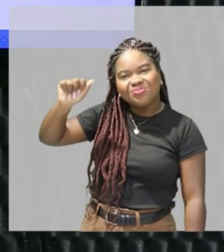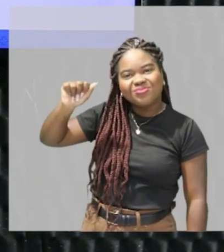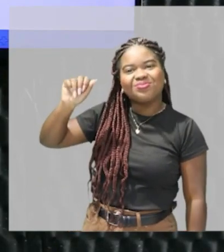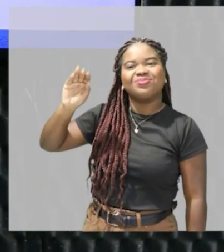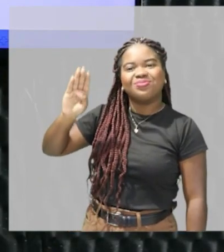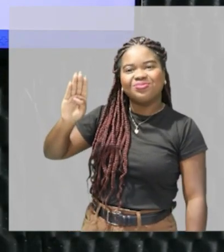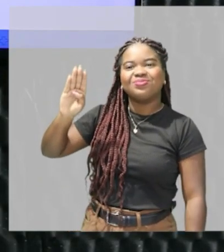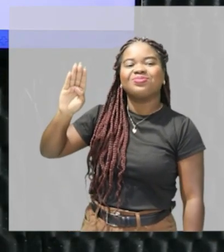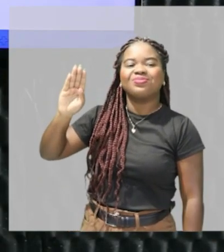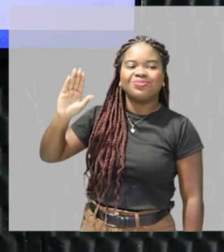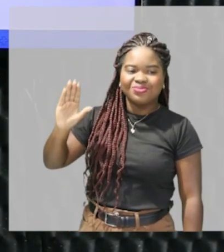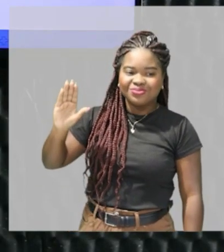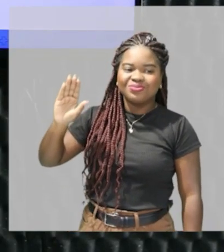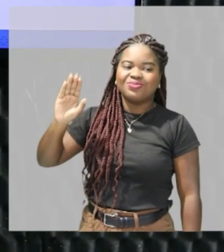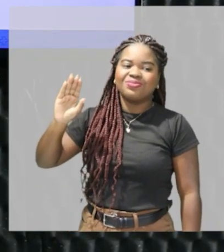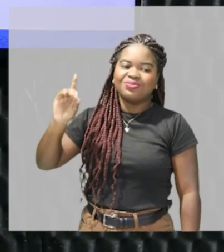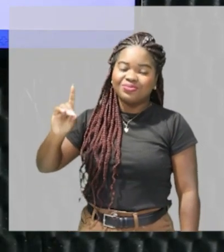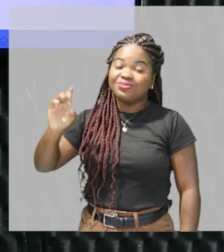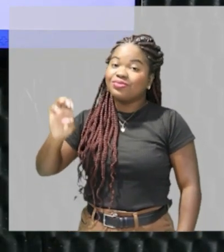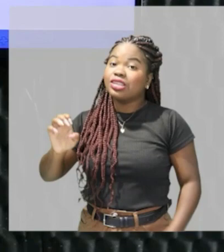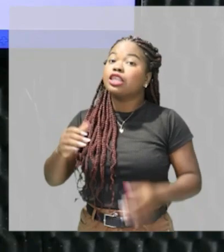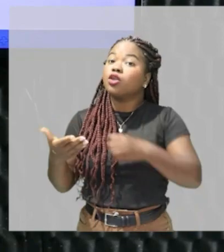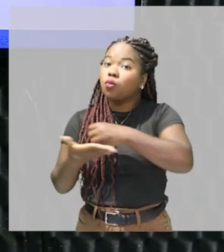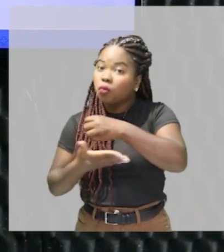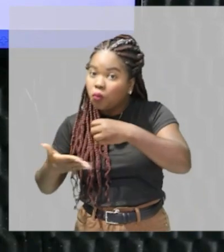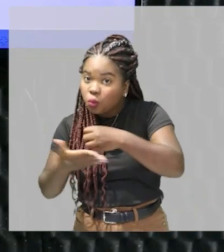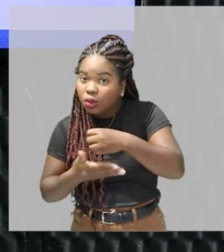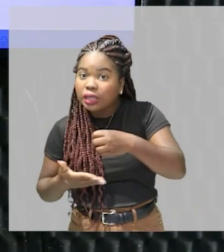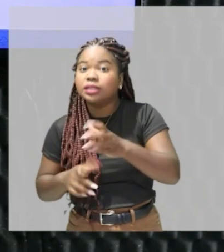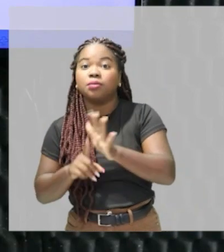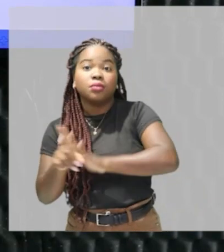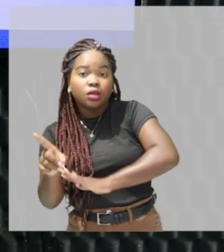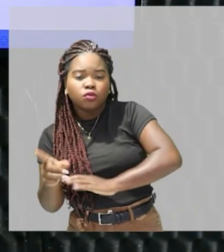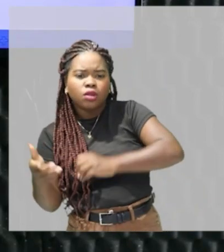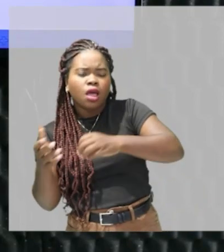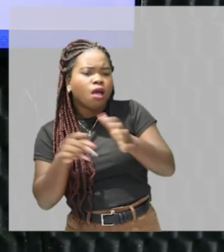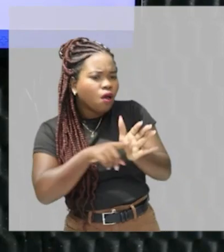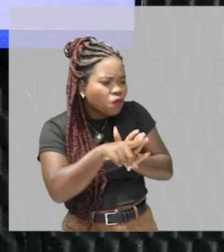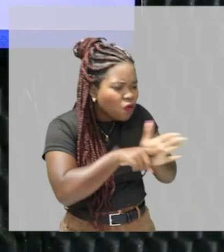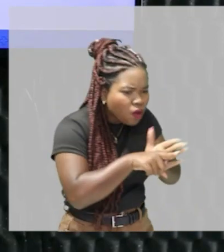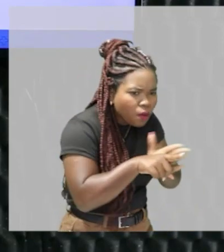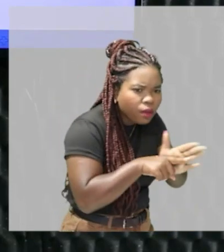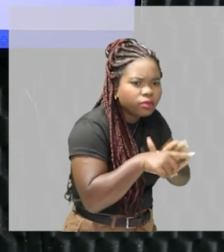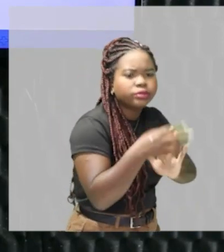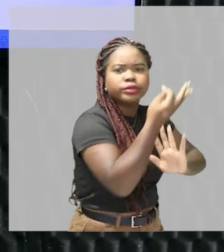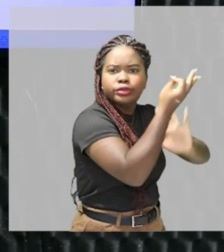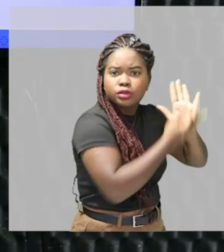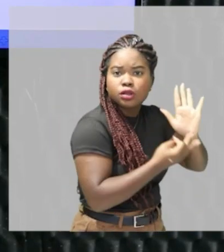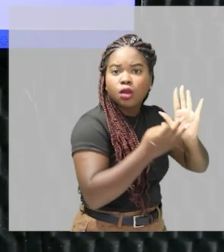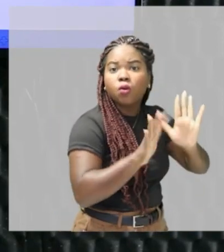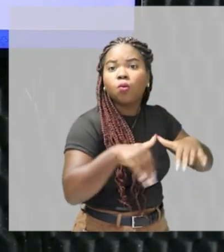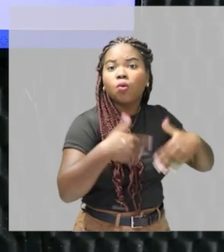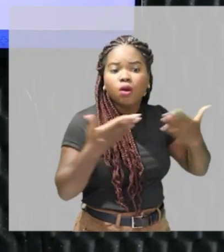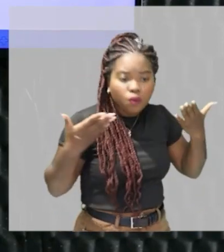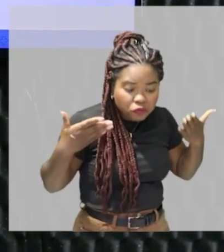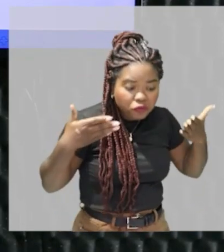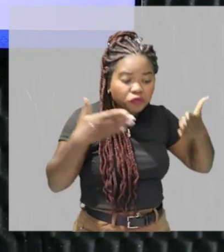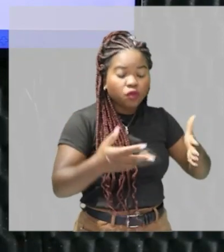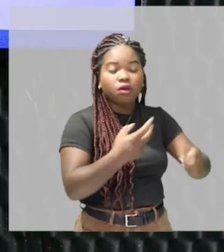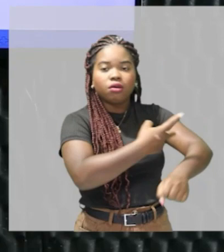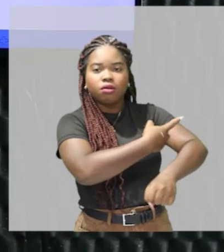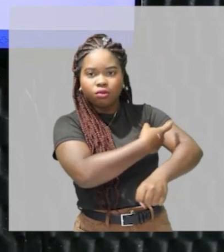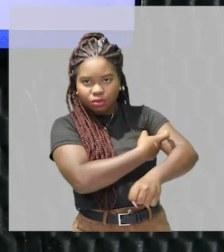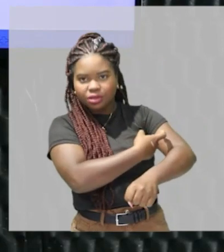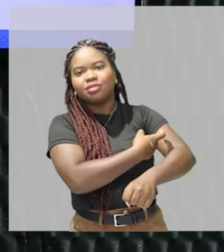com base nisso, eu vou pesquisar lá no texto qual é a ideia dessa vacina que eles